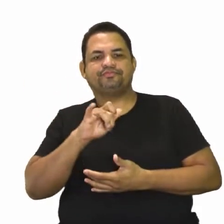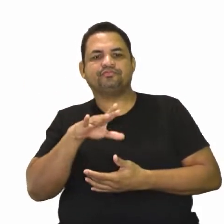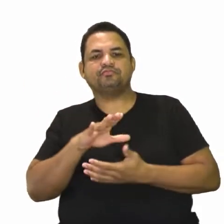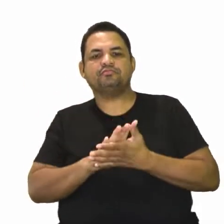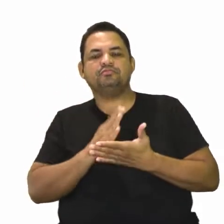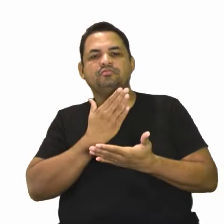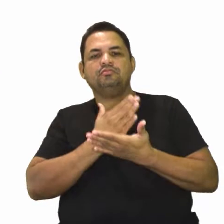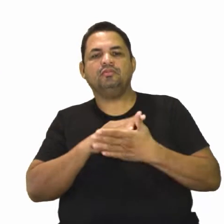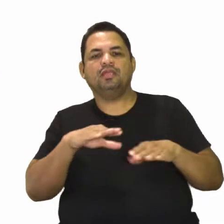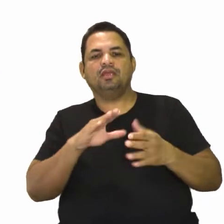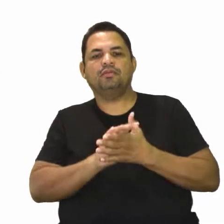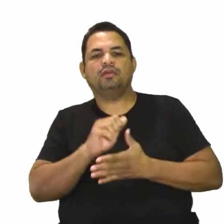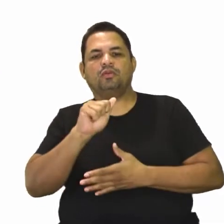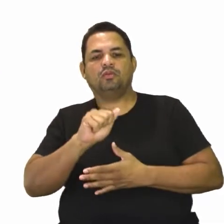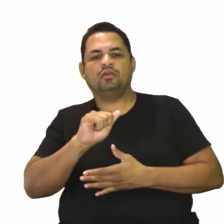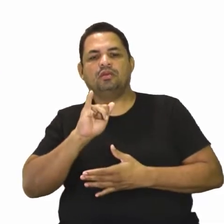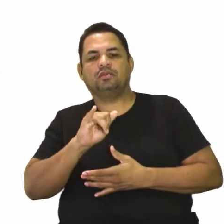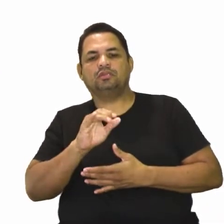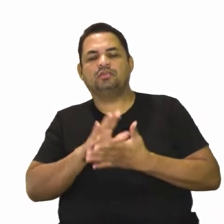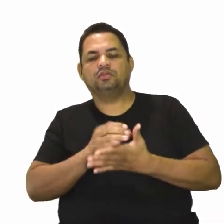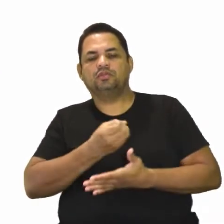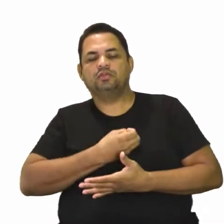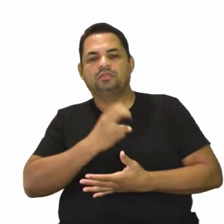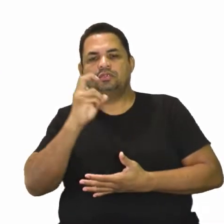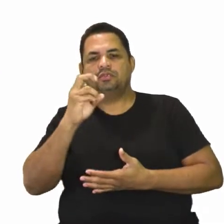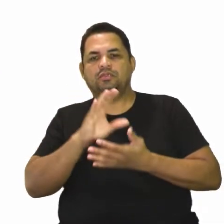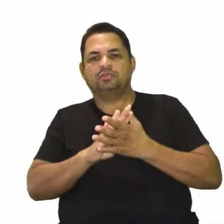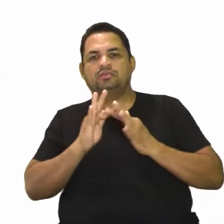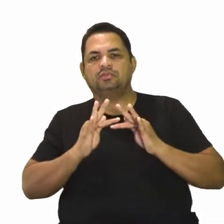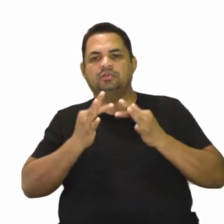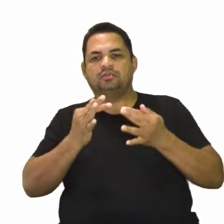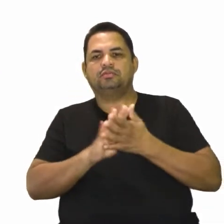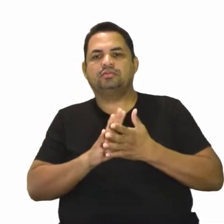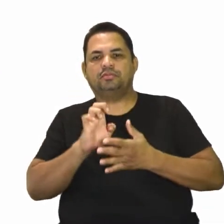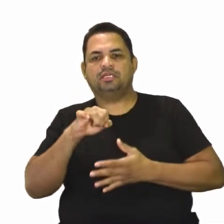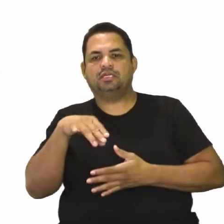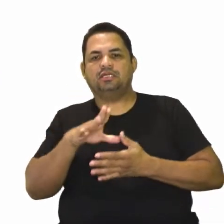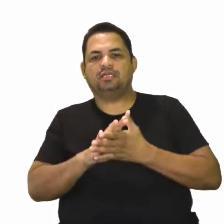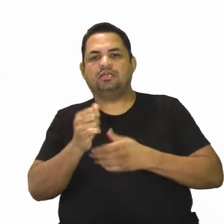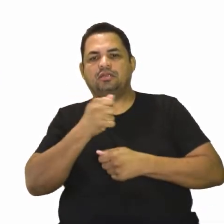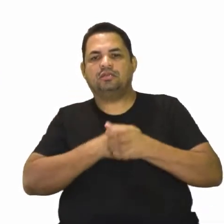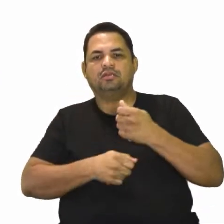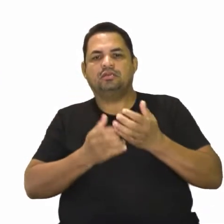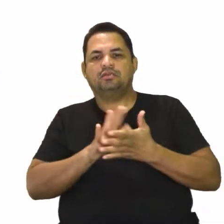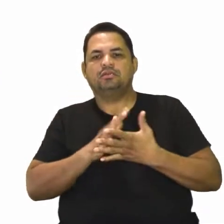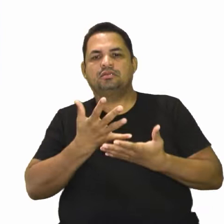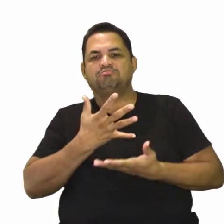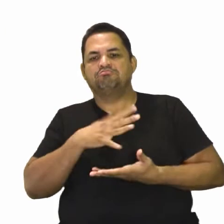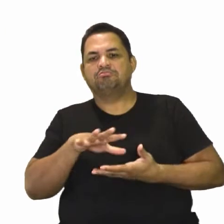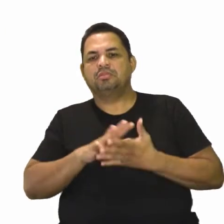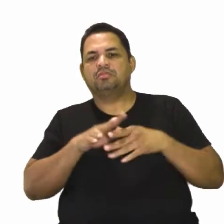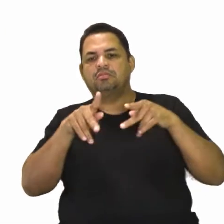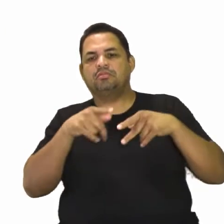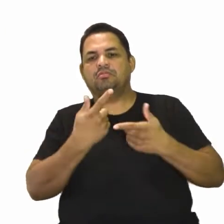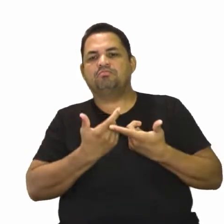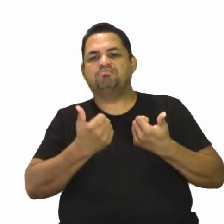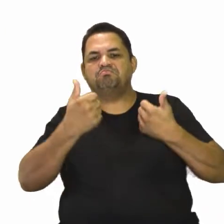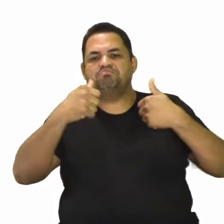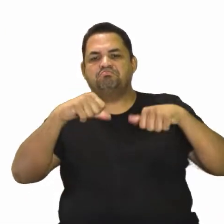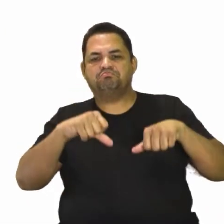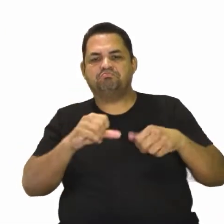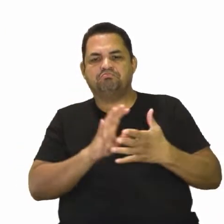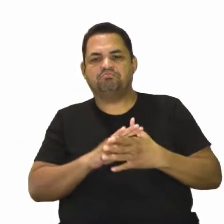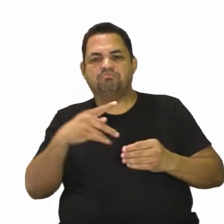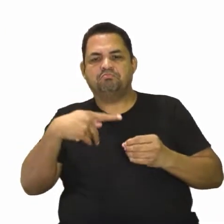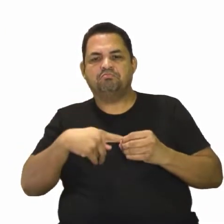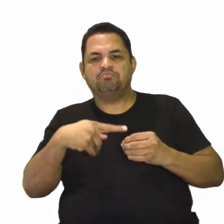acaba com o ato institucional número 5, com a AI-5. Fim do milagre econômico, insatisfação popular, crise do